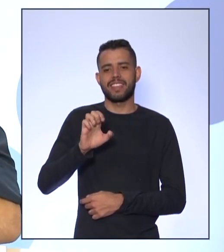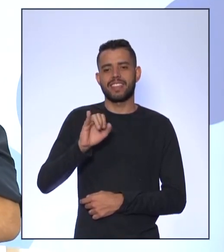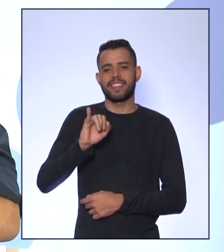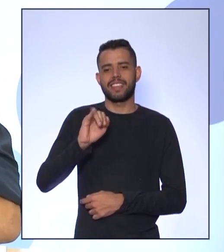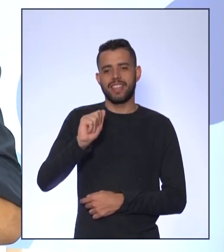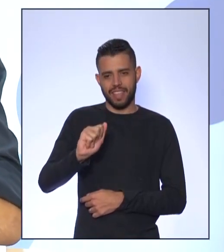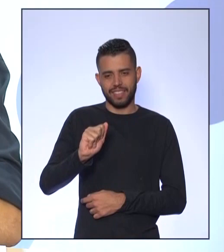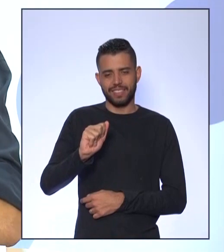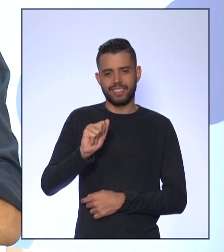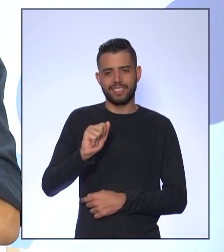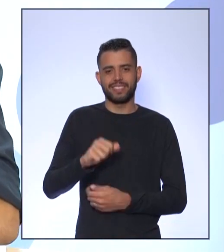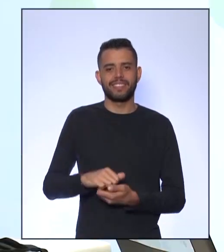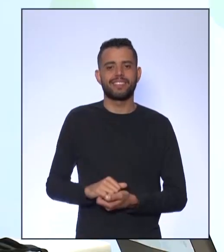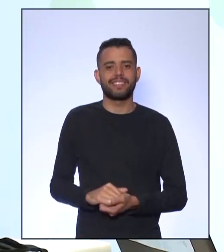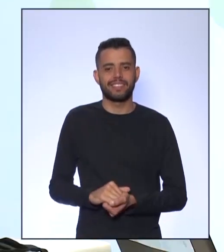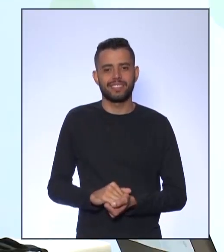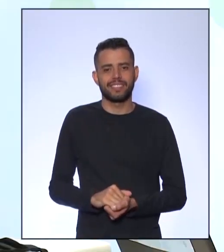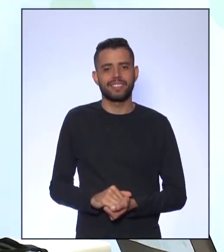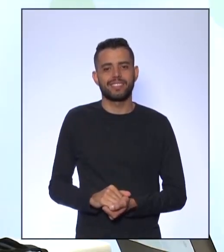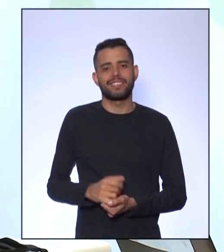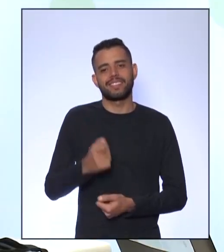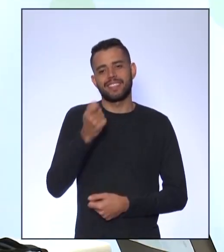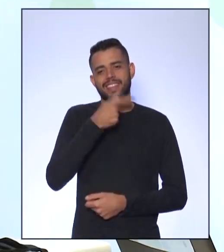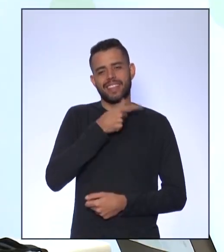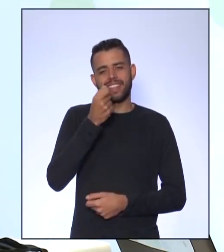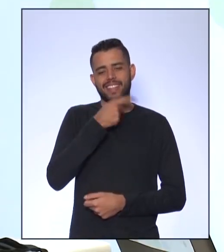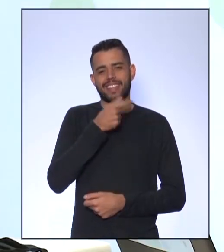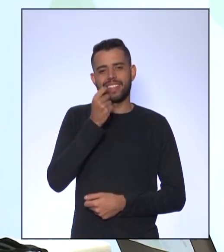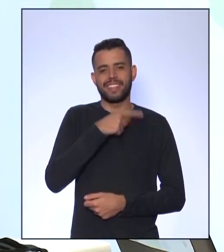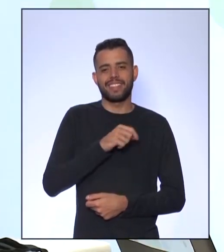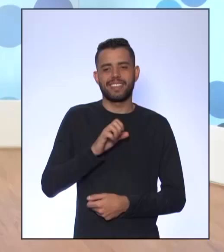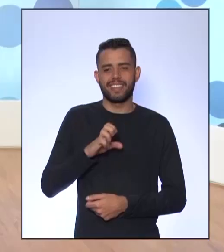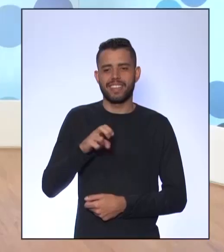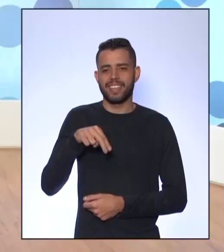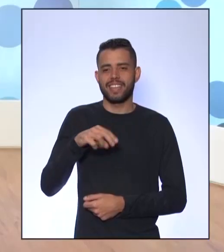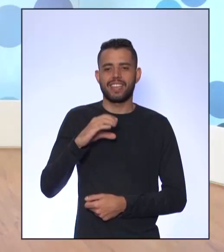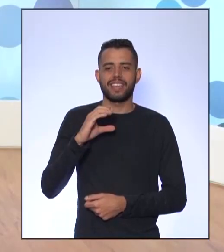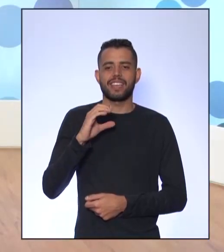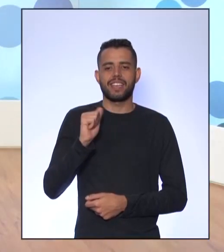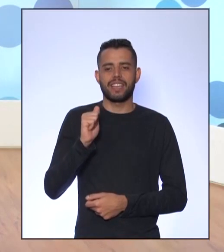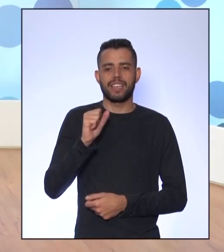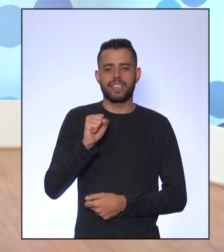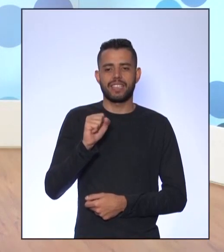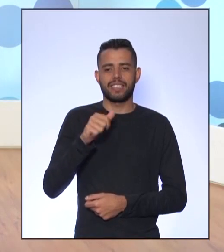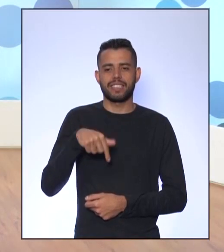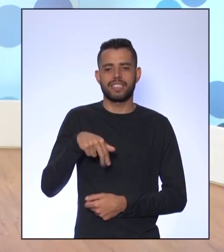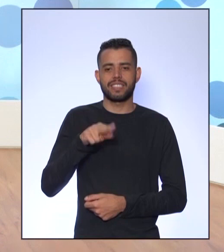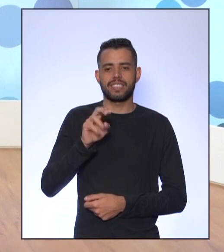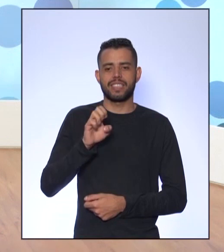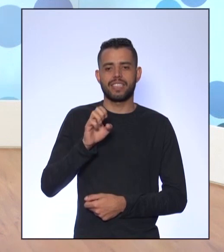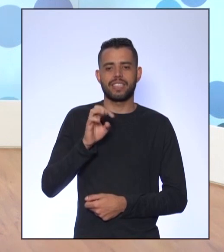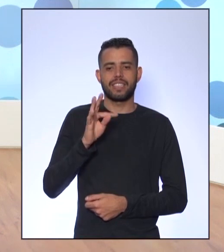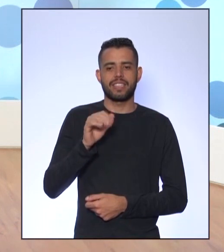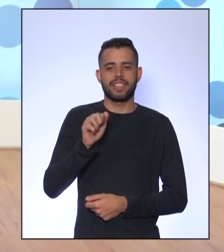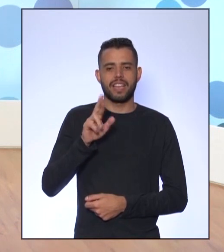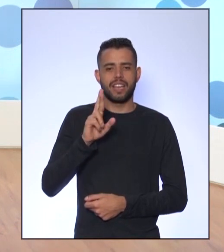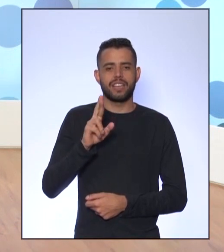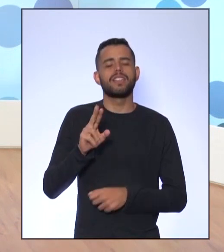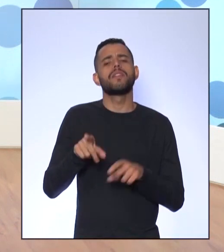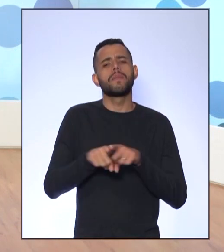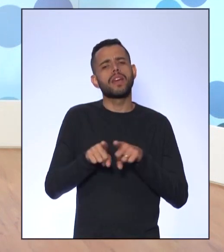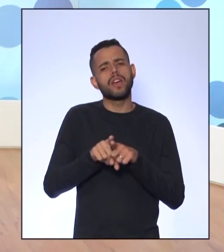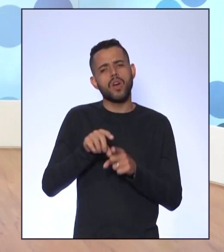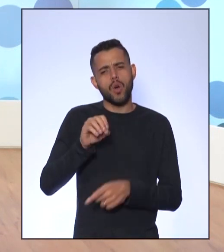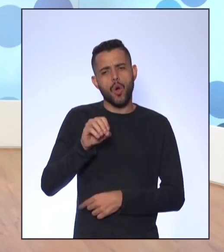A-Z-I-D-E-I-A, as ideias. Nossa, é muito engraçado. Encasquetar. Olha que bacana. Muito legal, gente. Essa palavra oxe eu tenho o hábito